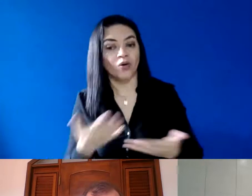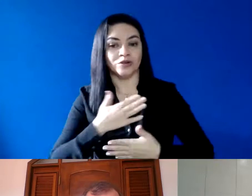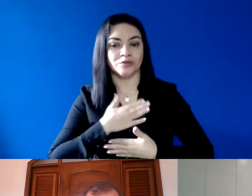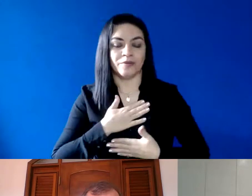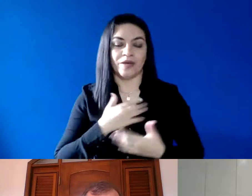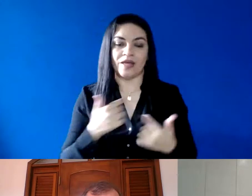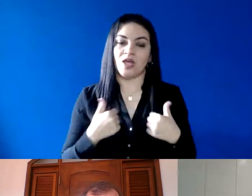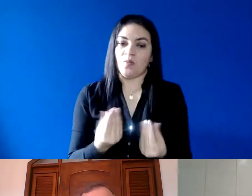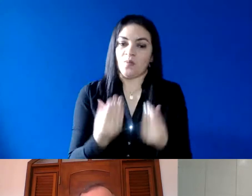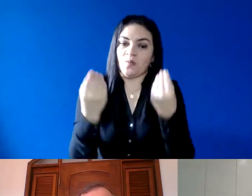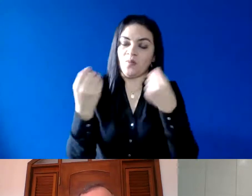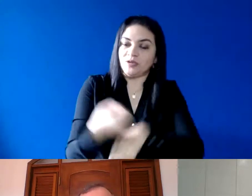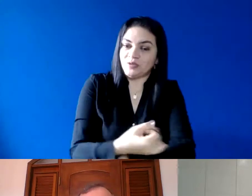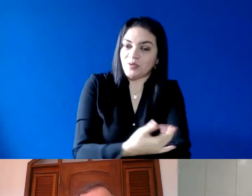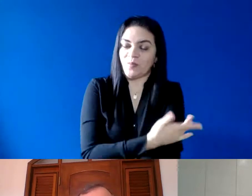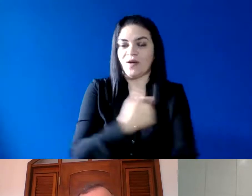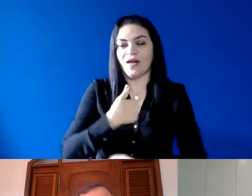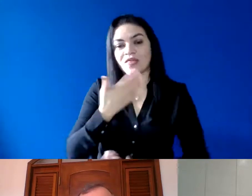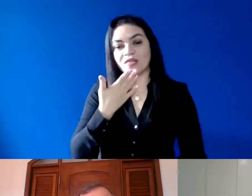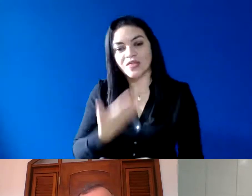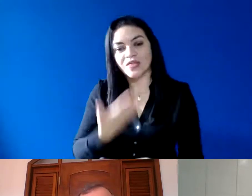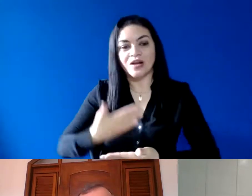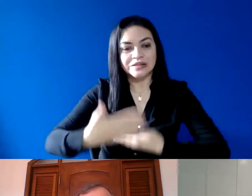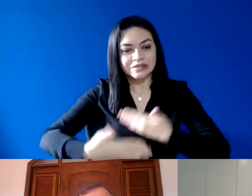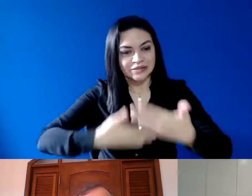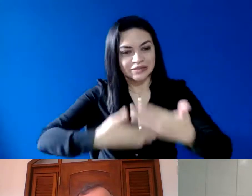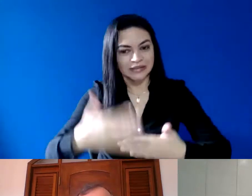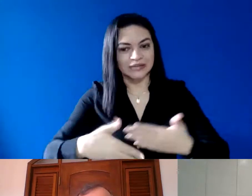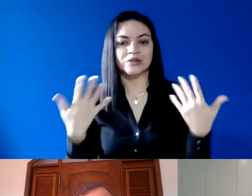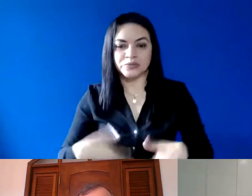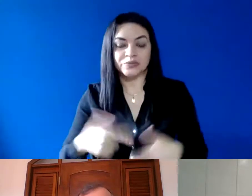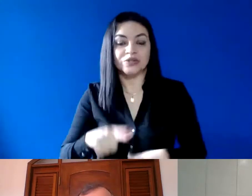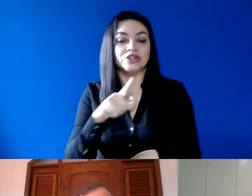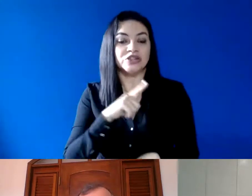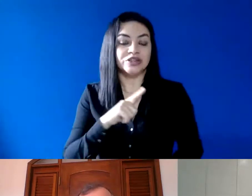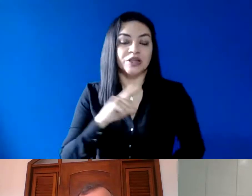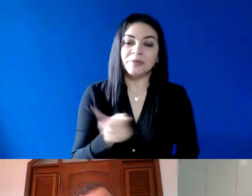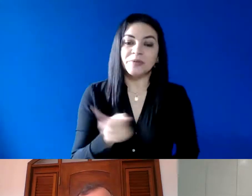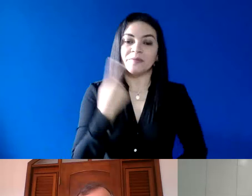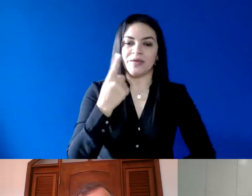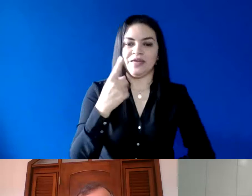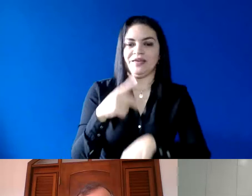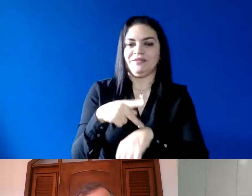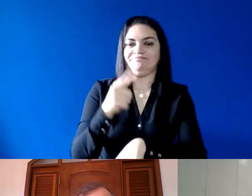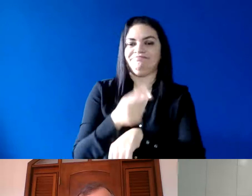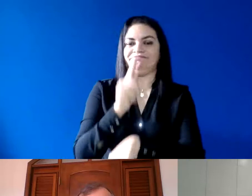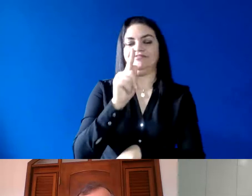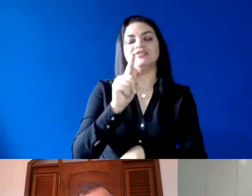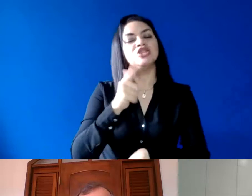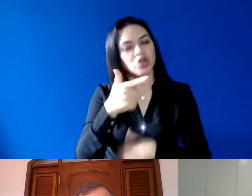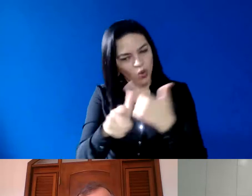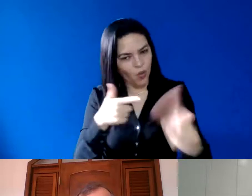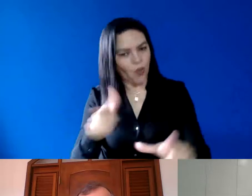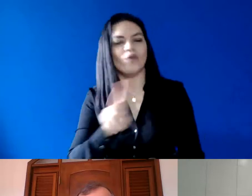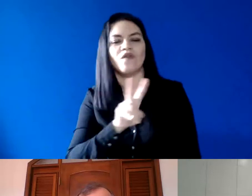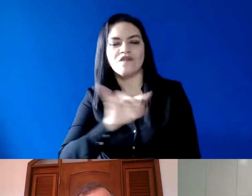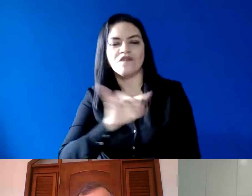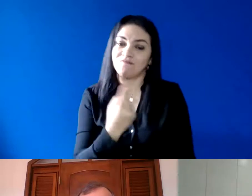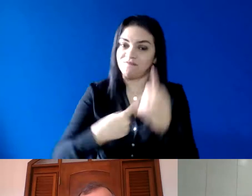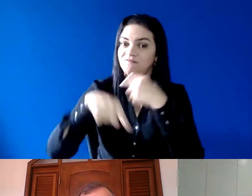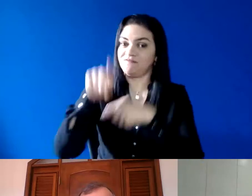muito emocionada, estou radiante com esse processo de termos a primeira especialização e teremos outras. E vamos avançar,